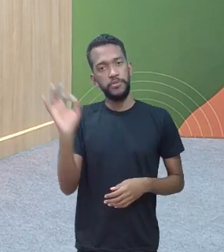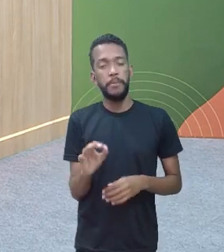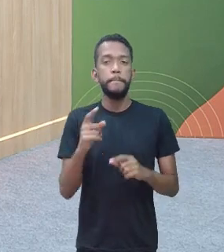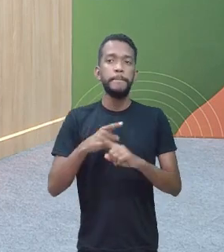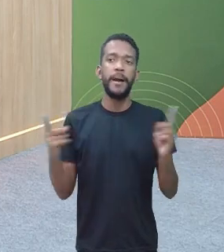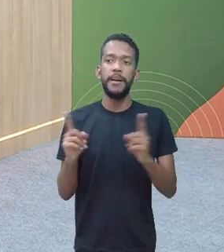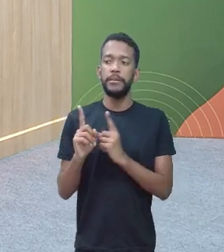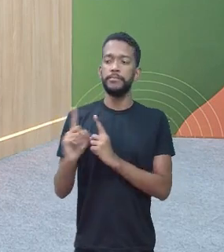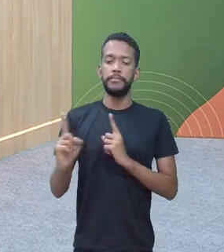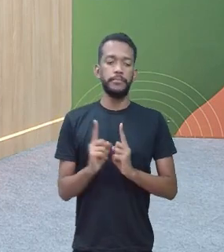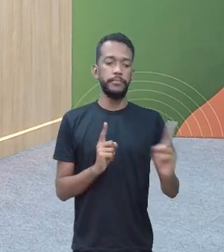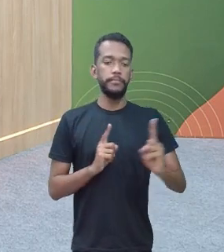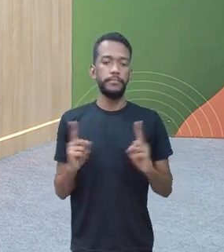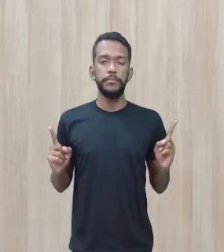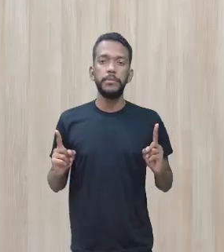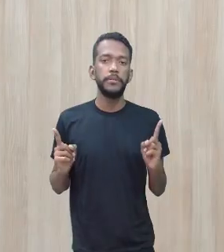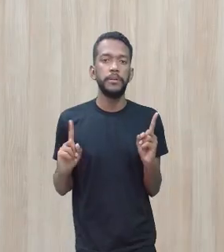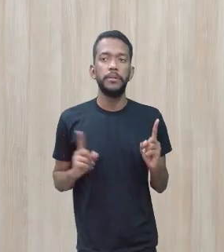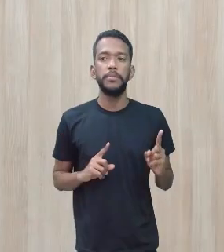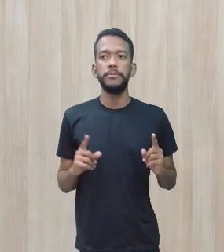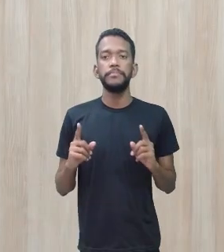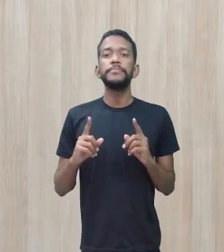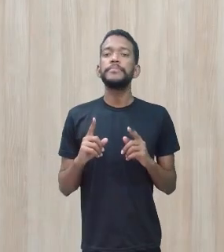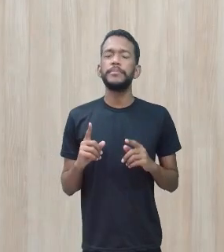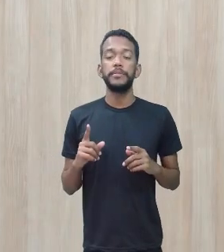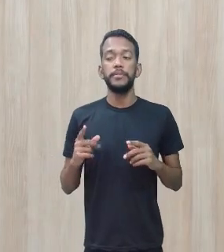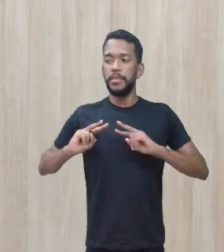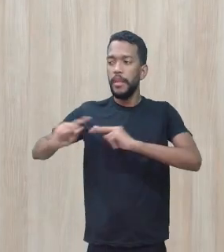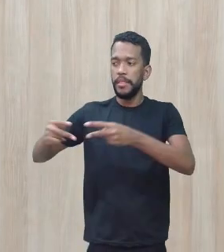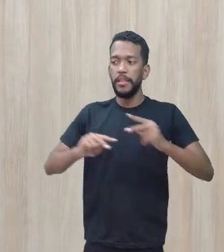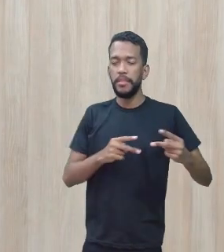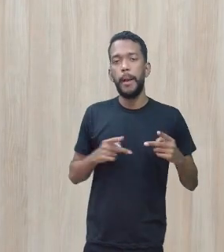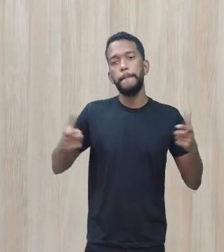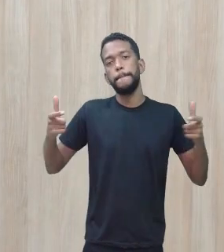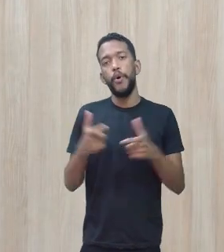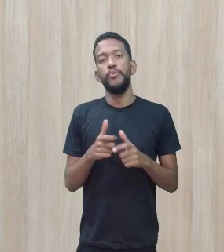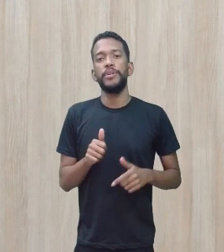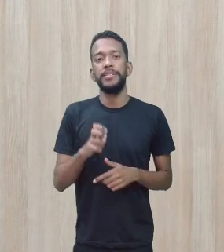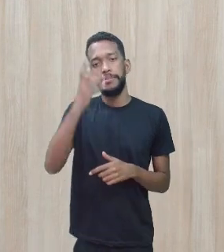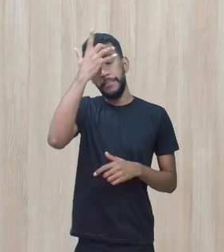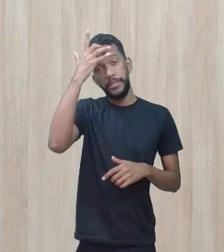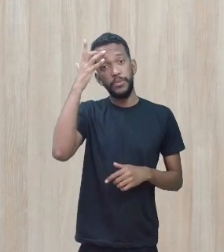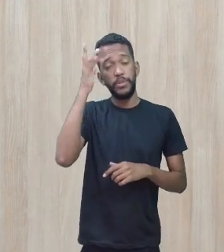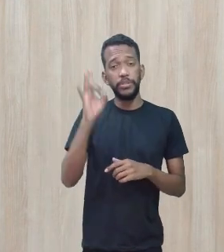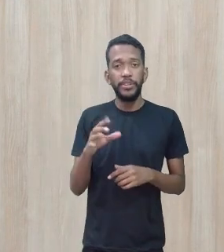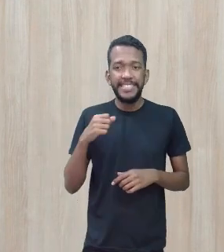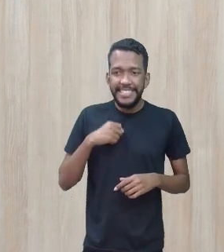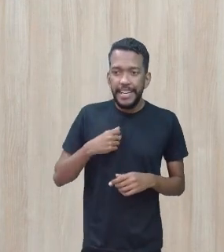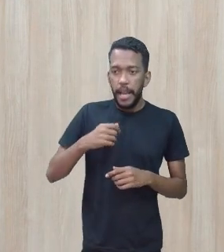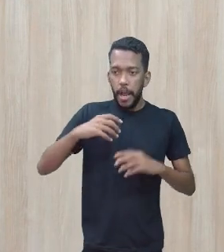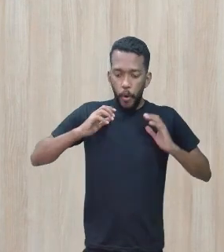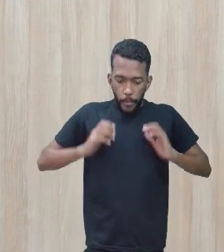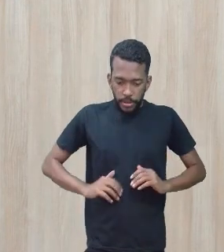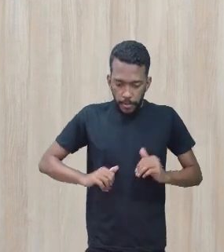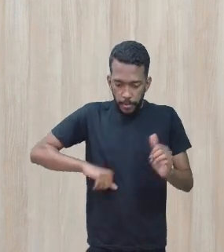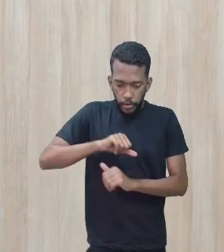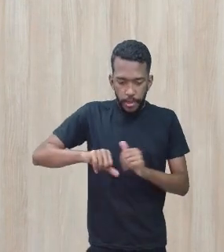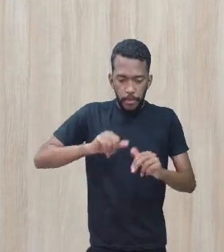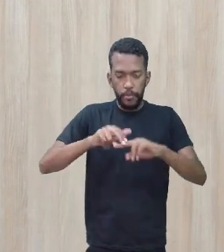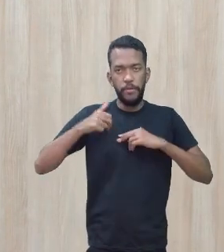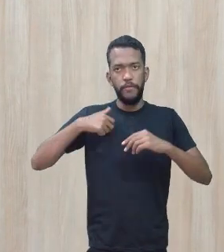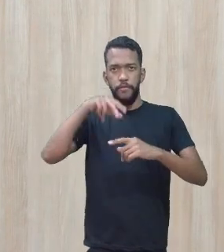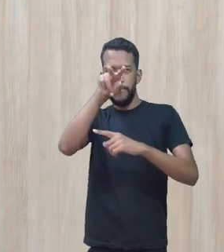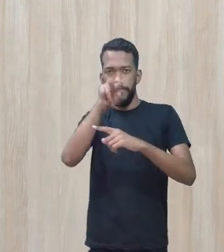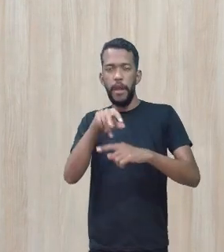pessoas infectadas. Então, a mudança de comportamento, ela vai vir através dessa crítica da informação. Ora, eu vou